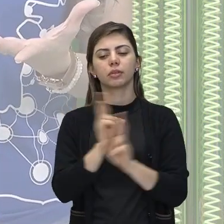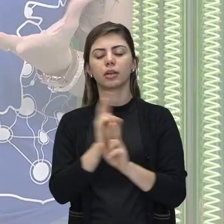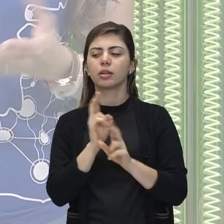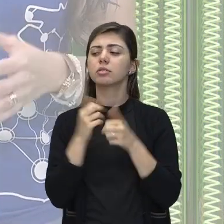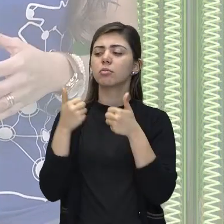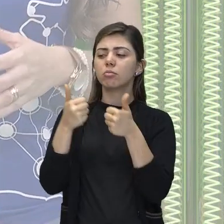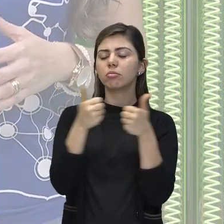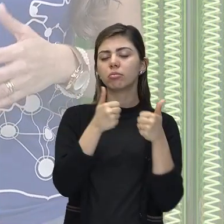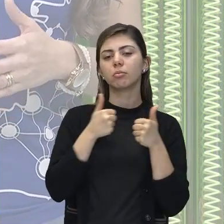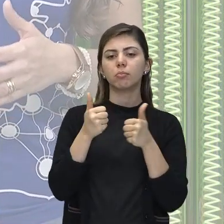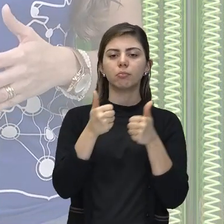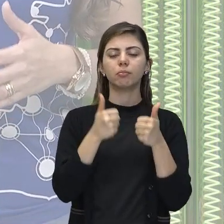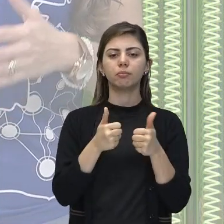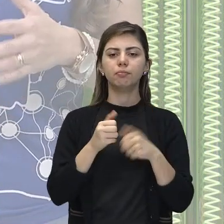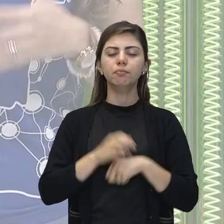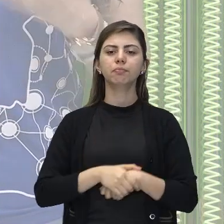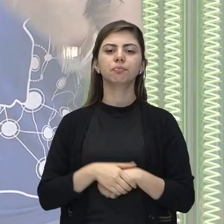ambos,